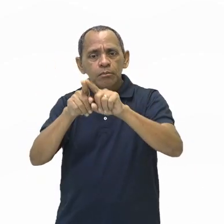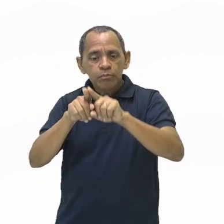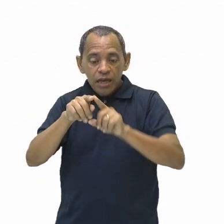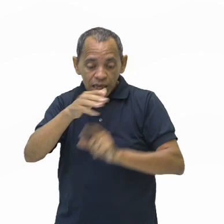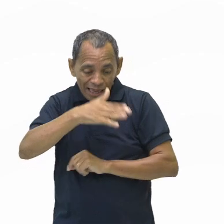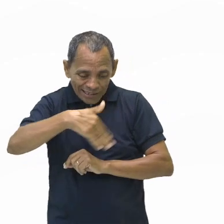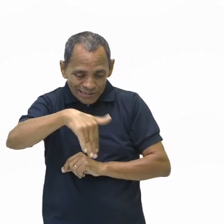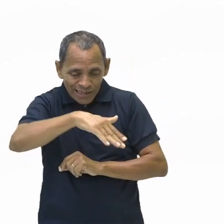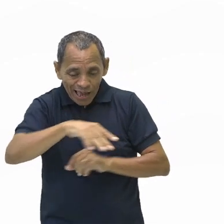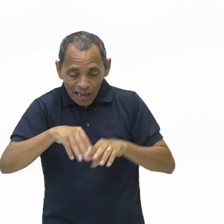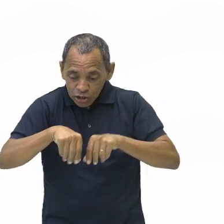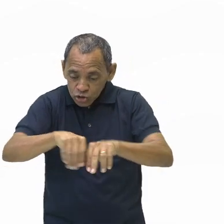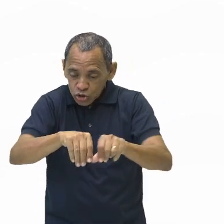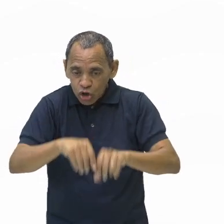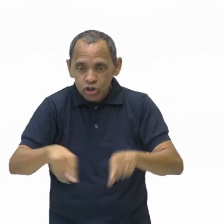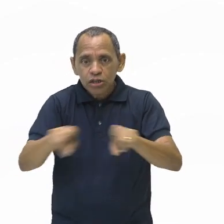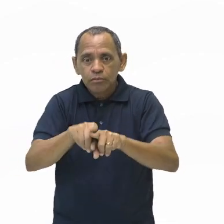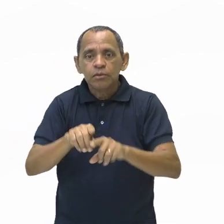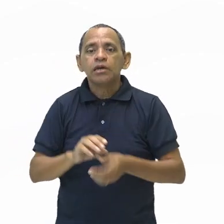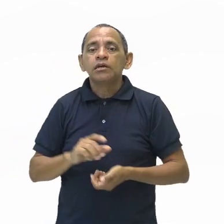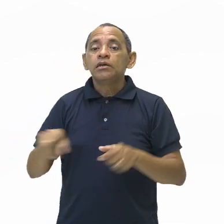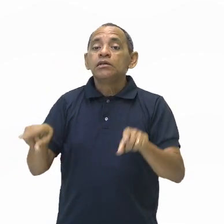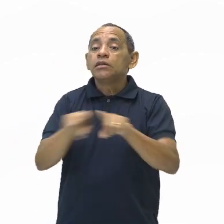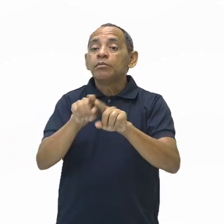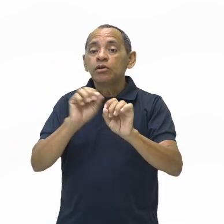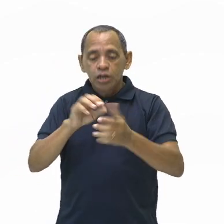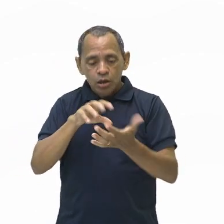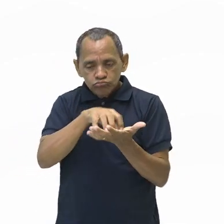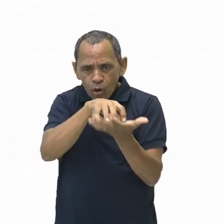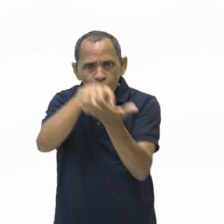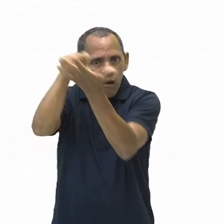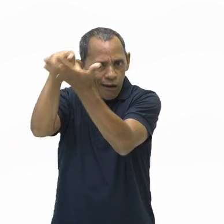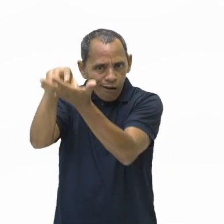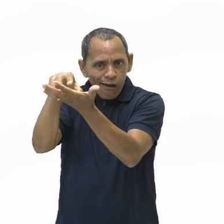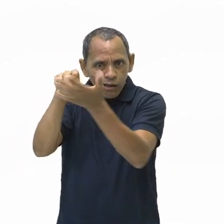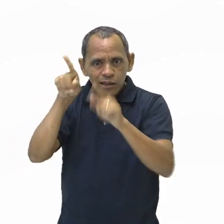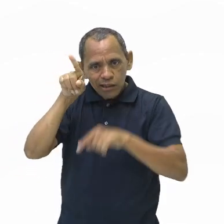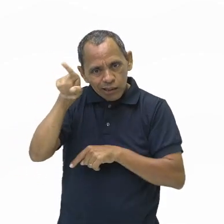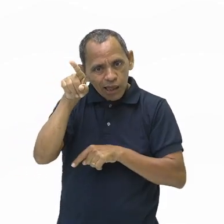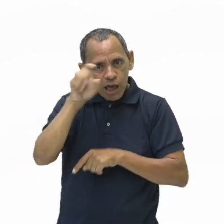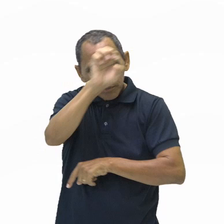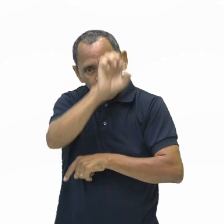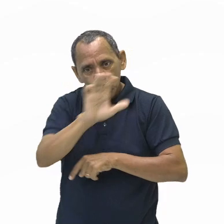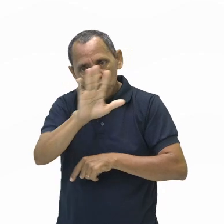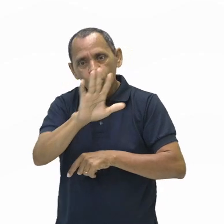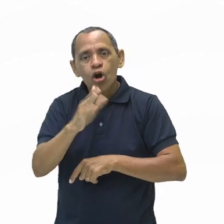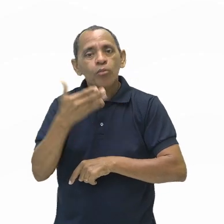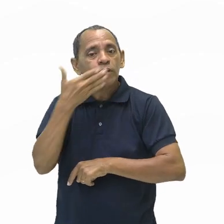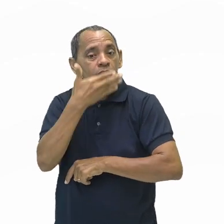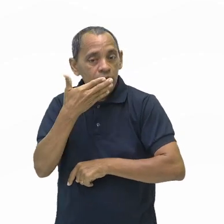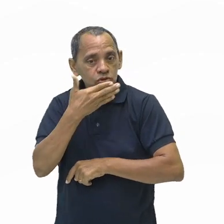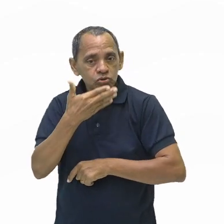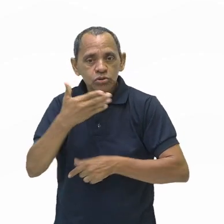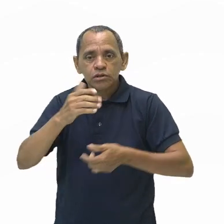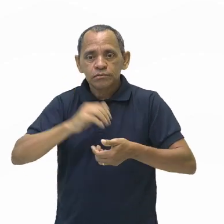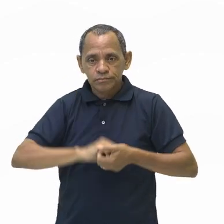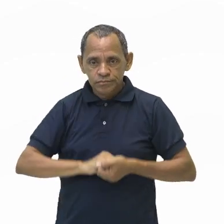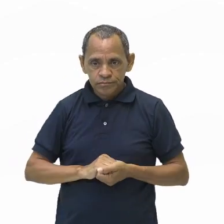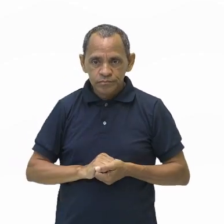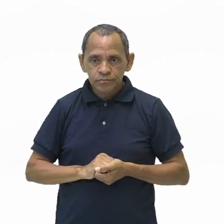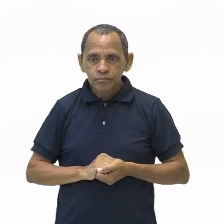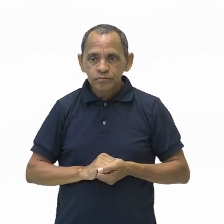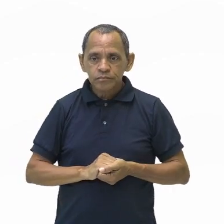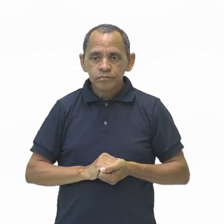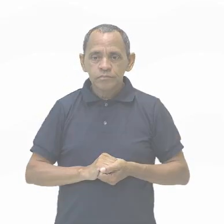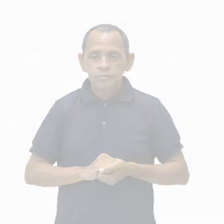a Europa, por conta do transporte que esse açúcar deveria ser submetido, certo? Vamos observar